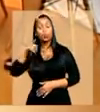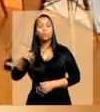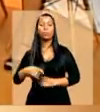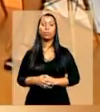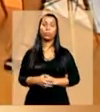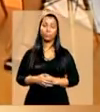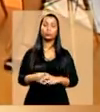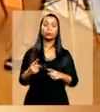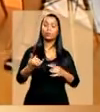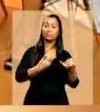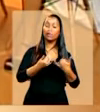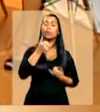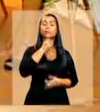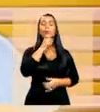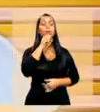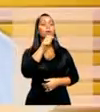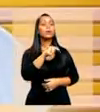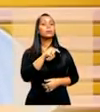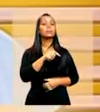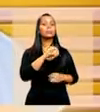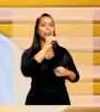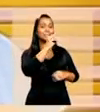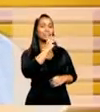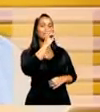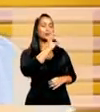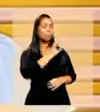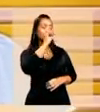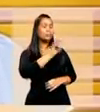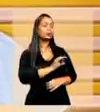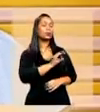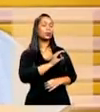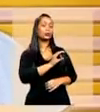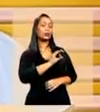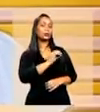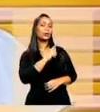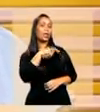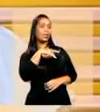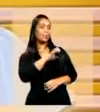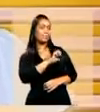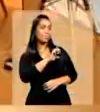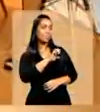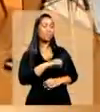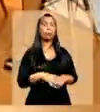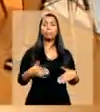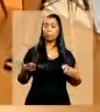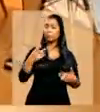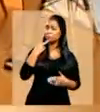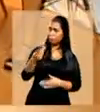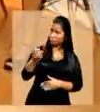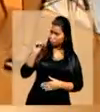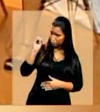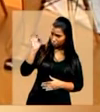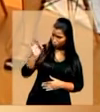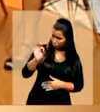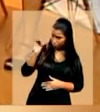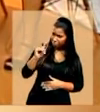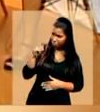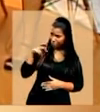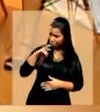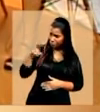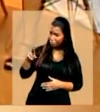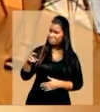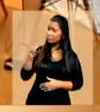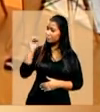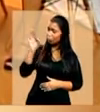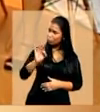novo que ele gosta. Ele fala pra mim, mamãe, você é 0% gamer. Mas eu digo assim, 0%